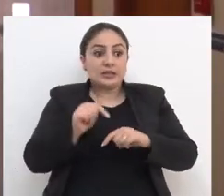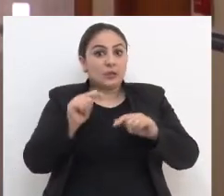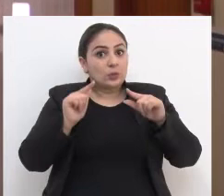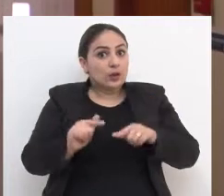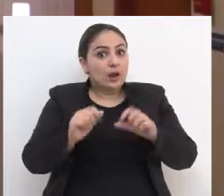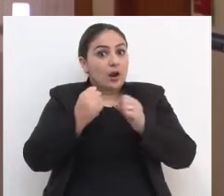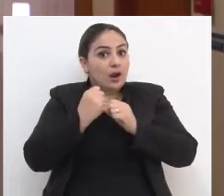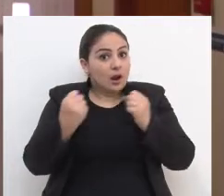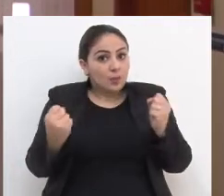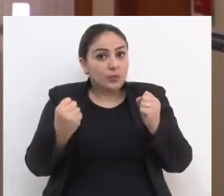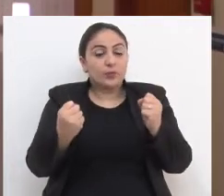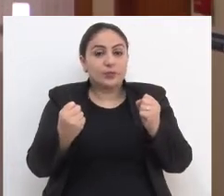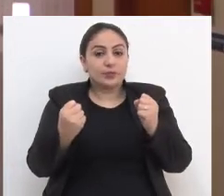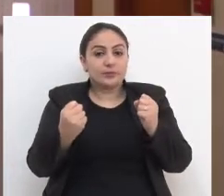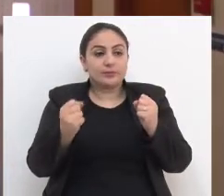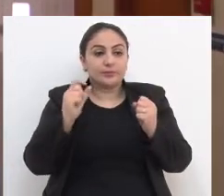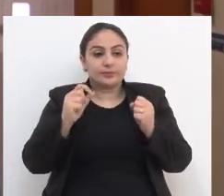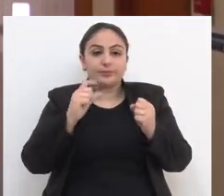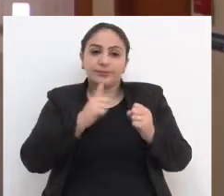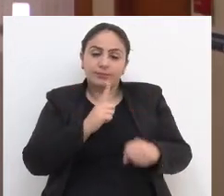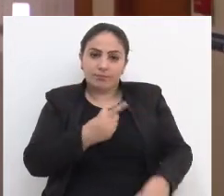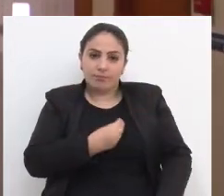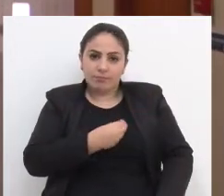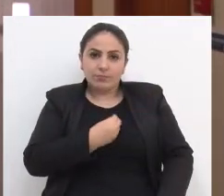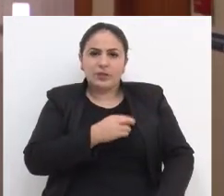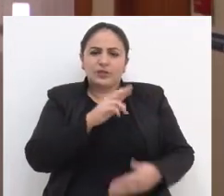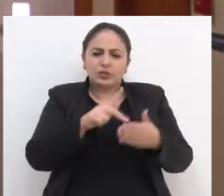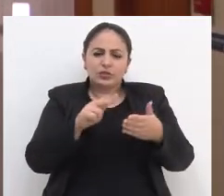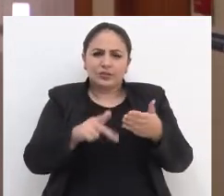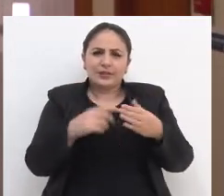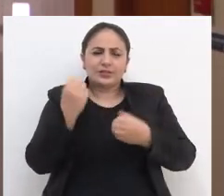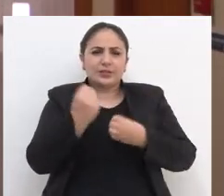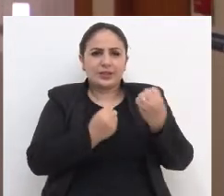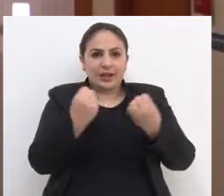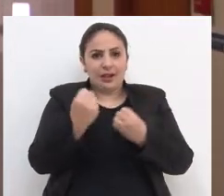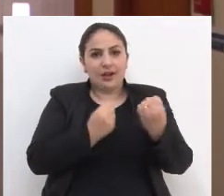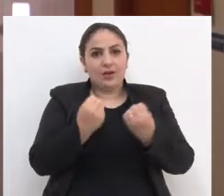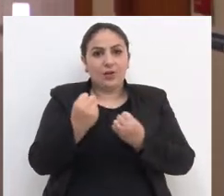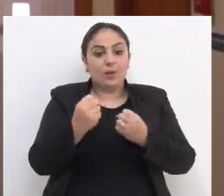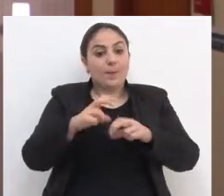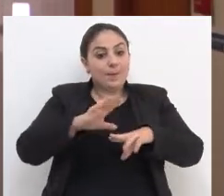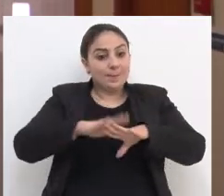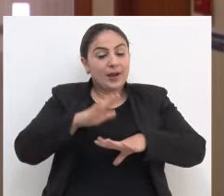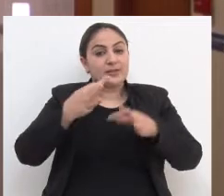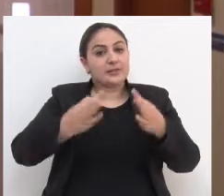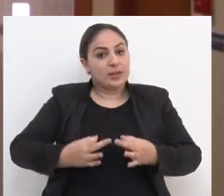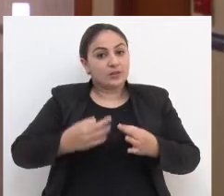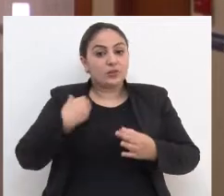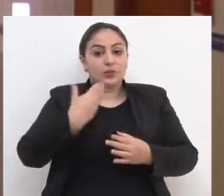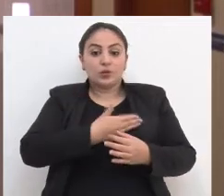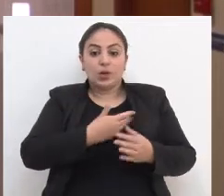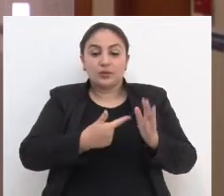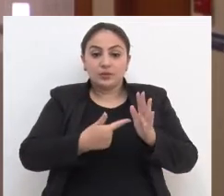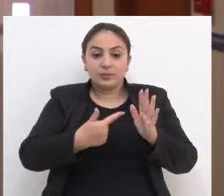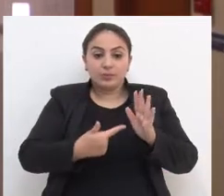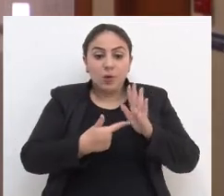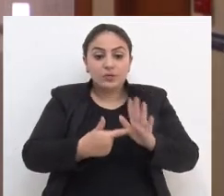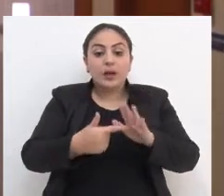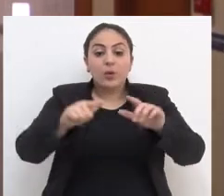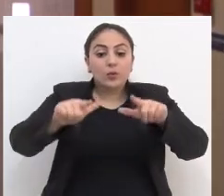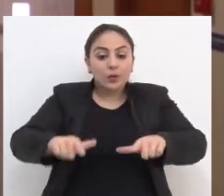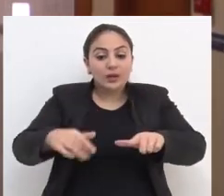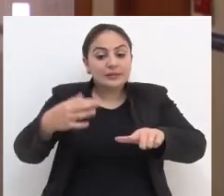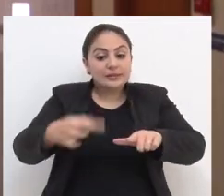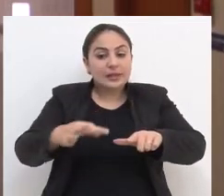um espaço amplo, onde circulam inúmeros veículos, então nada mais justo do que a gente demarcar